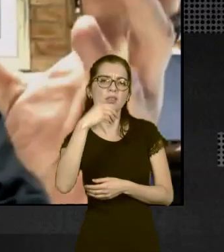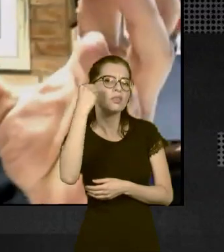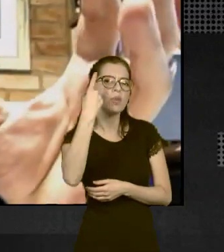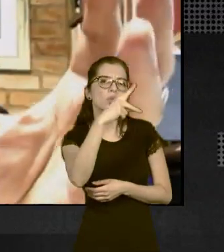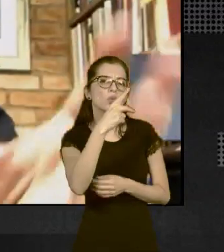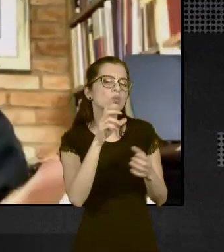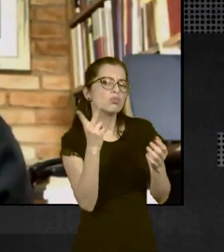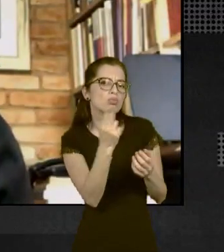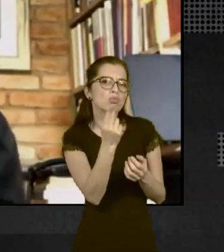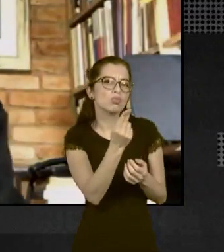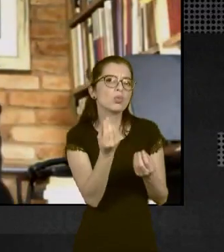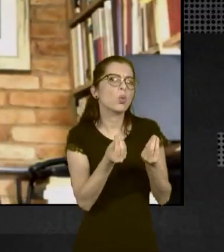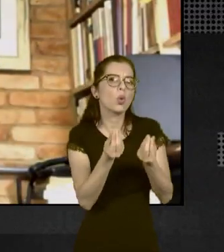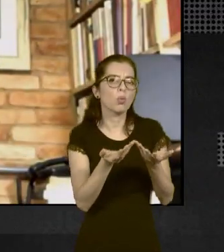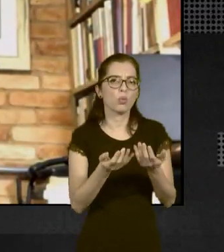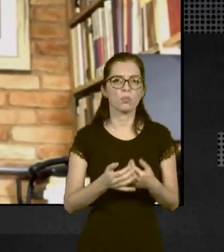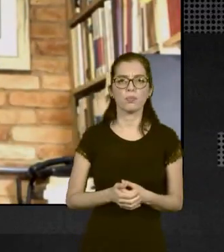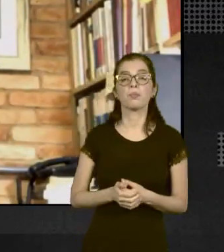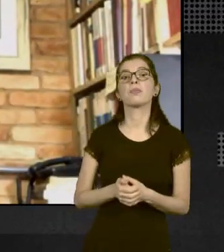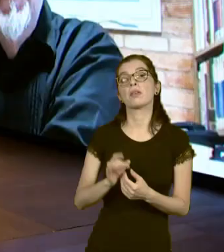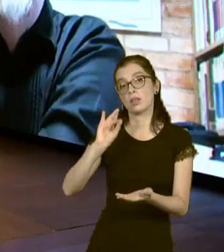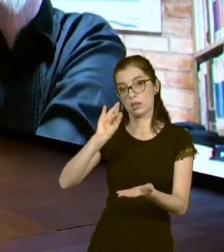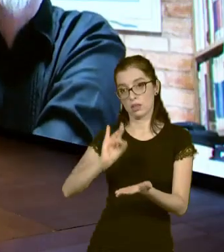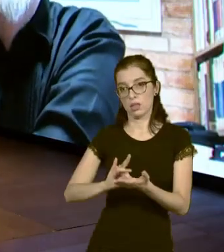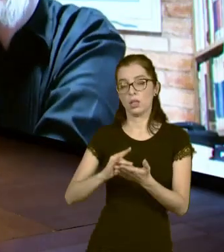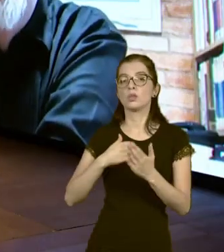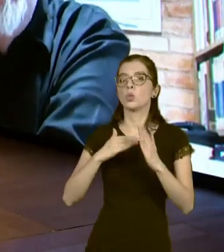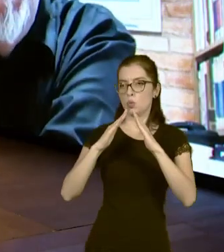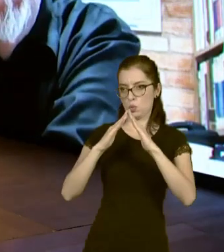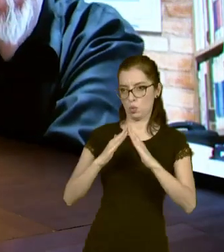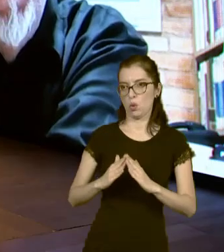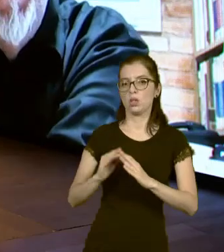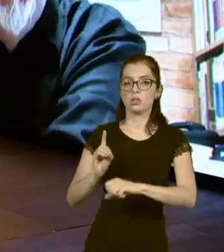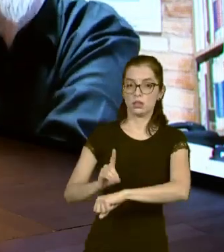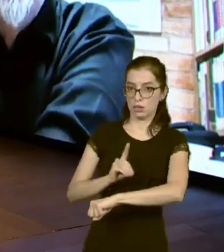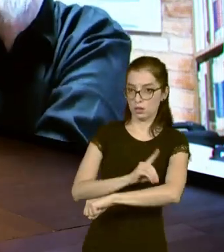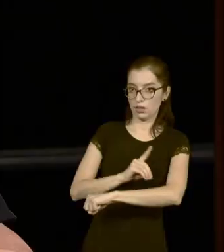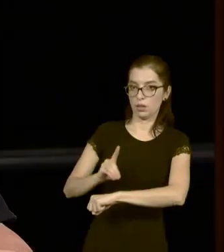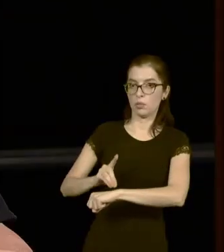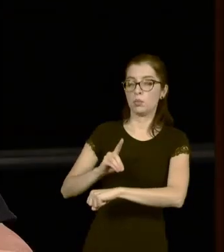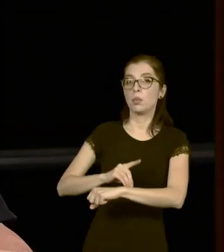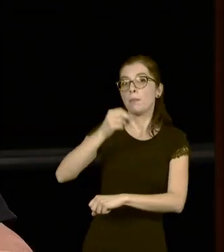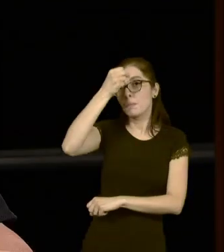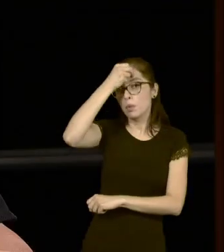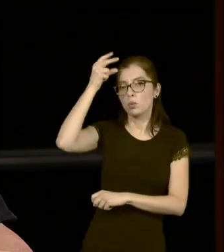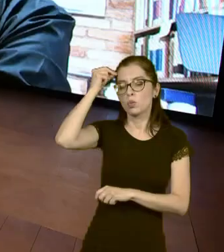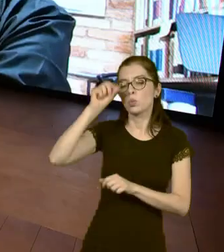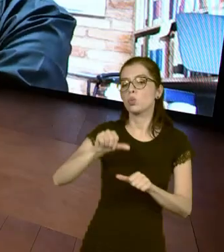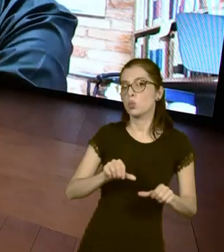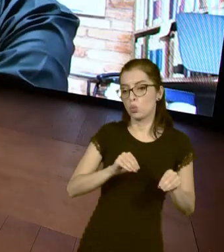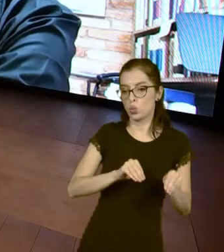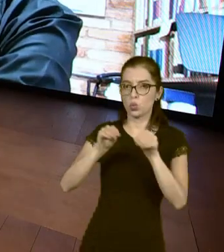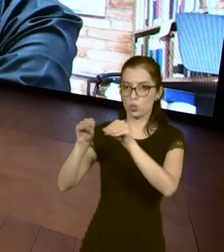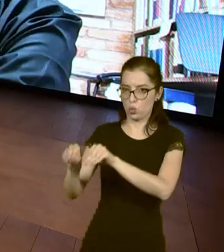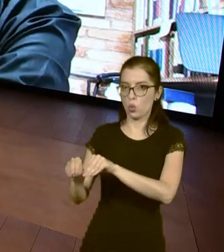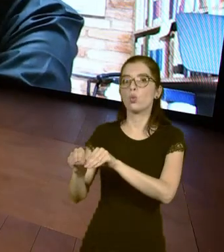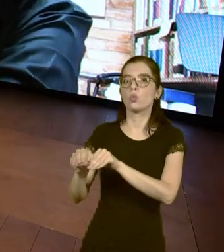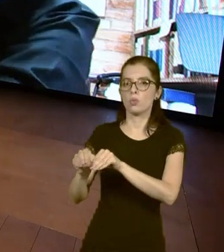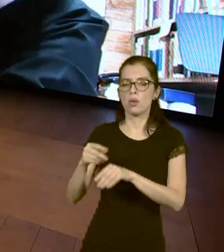vai se fechando direitinho. Estava em Diadema, mudou o prefeito, entrou um povo todo de direita